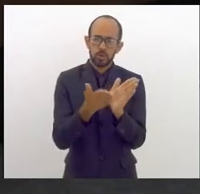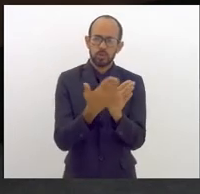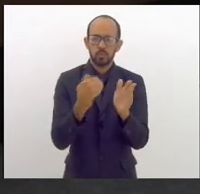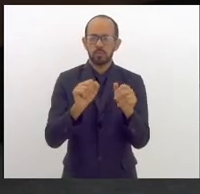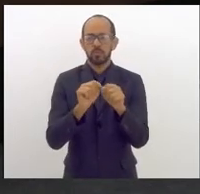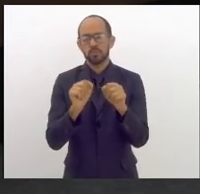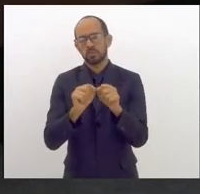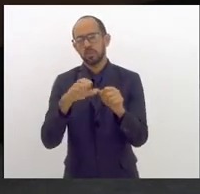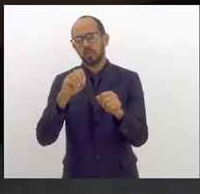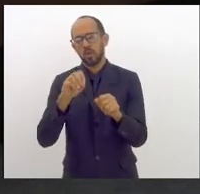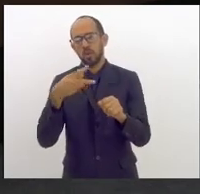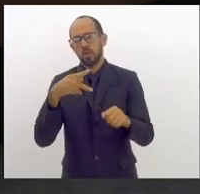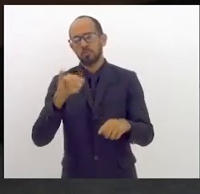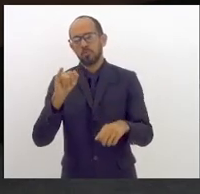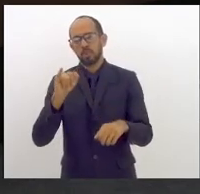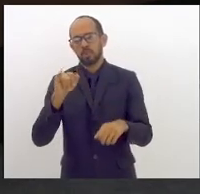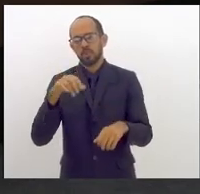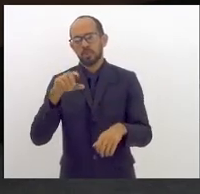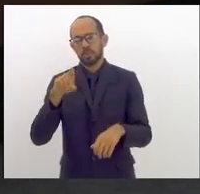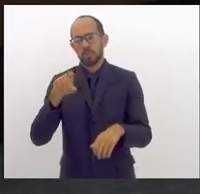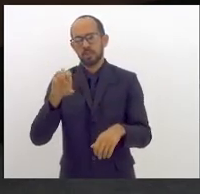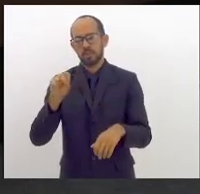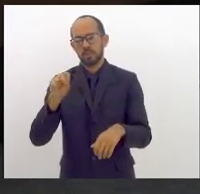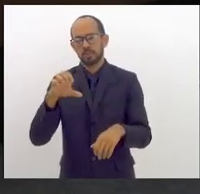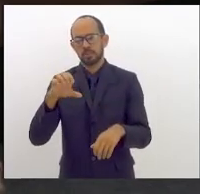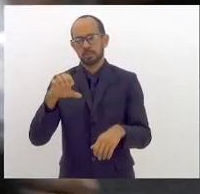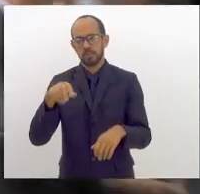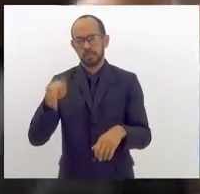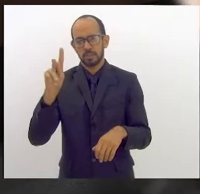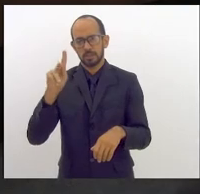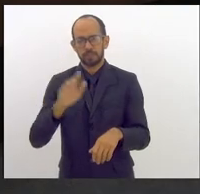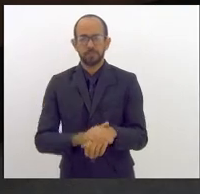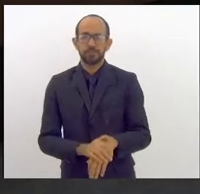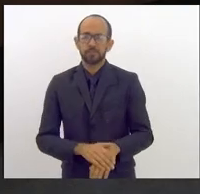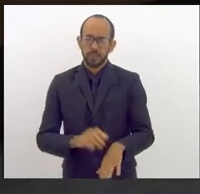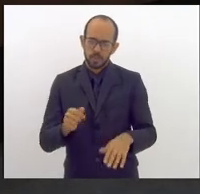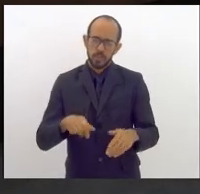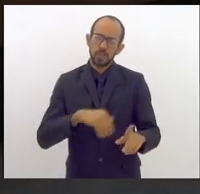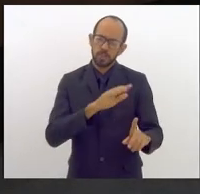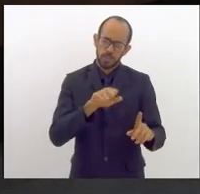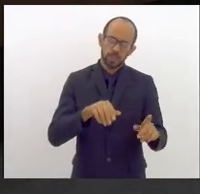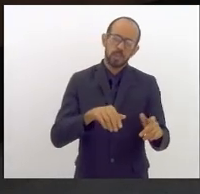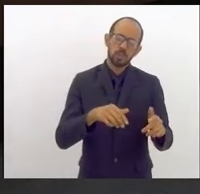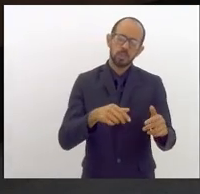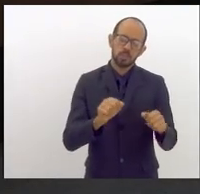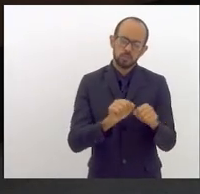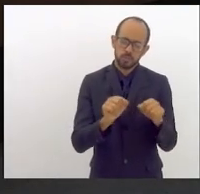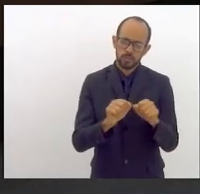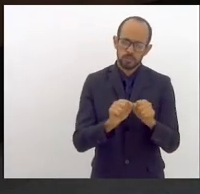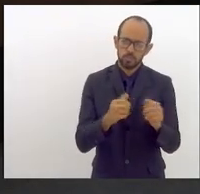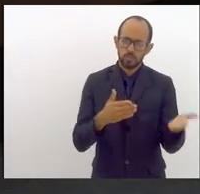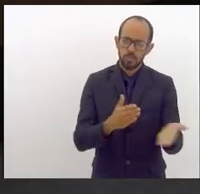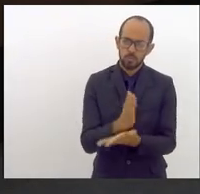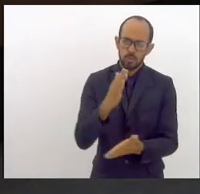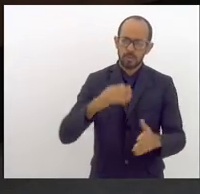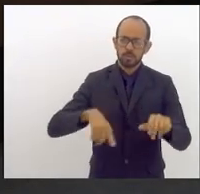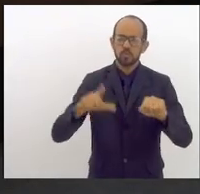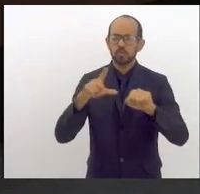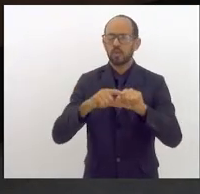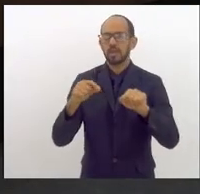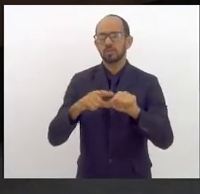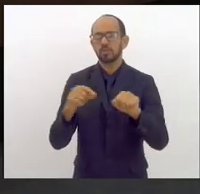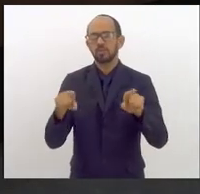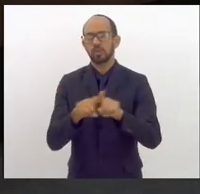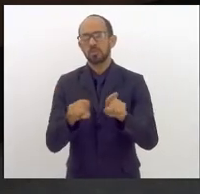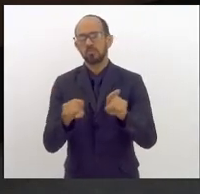copy Dash enfim tá muito importante que a gente tenha esse fomento e simbolicamente nós aprovamos a ler com o artigo que trata